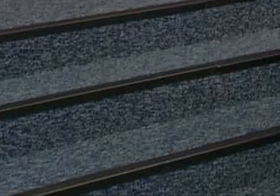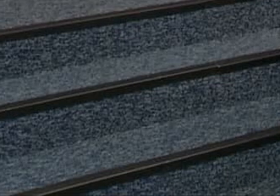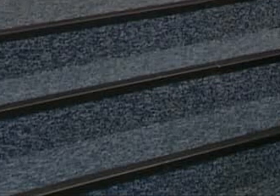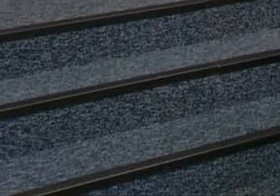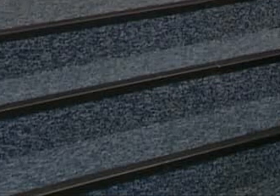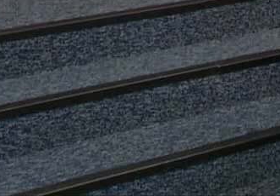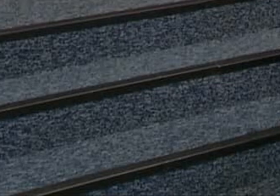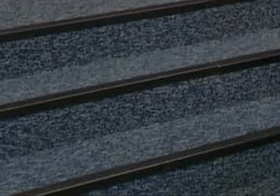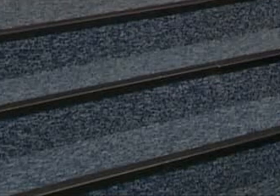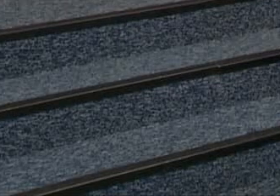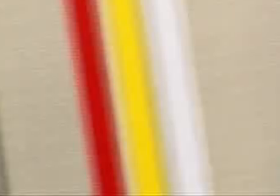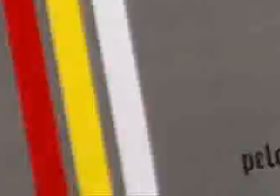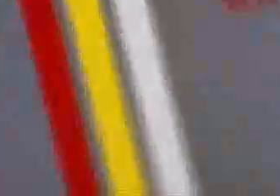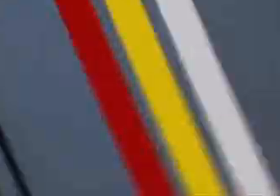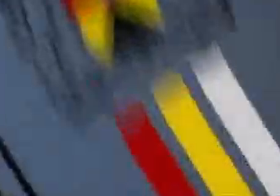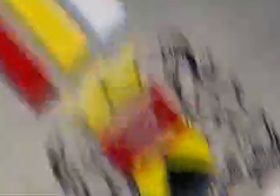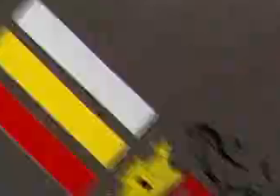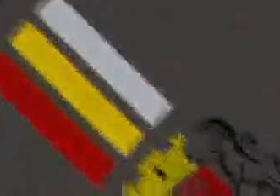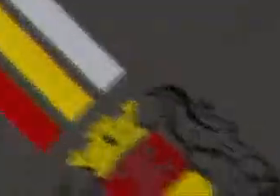Bem, obrigado a todos.